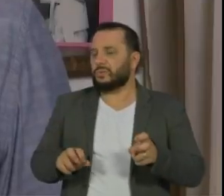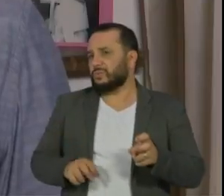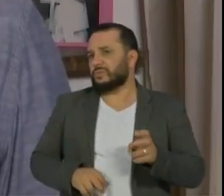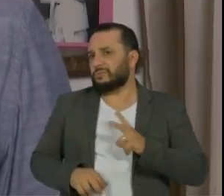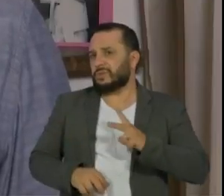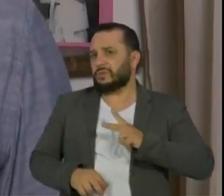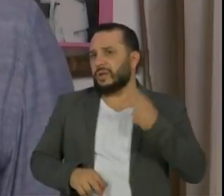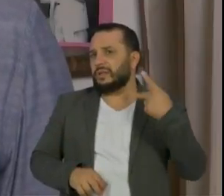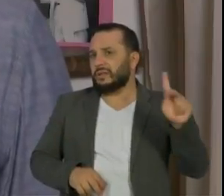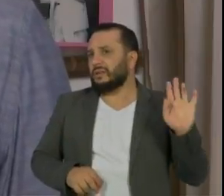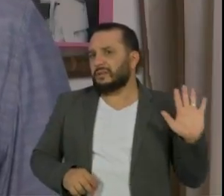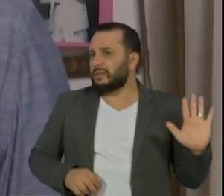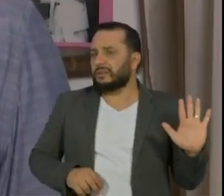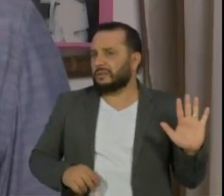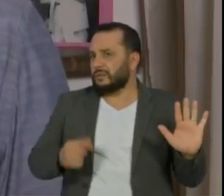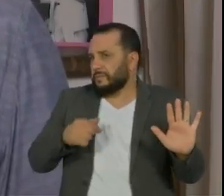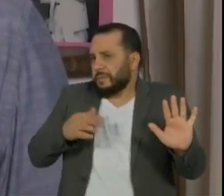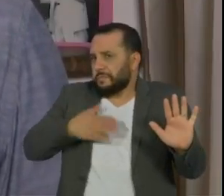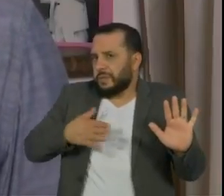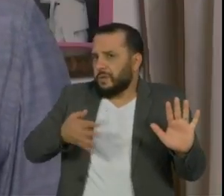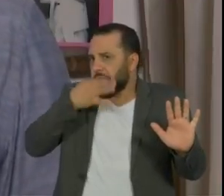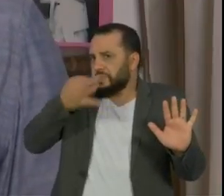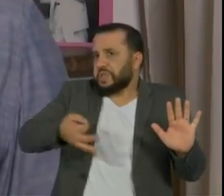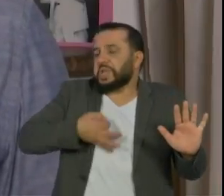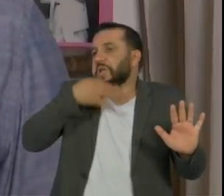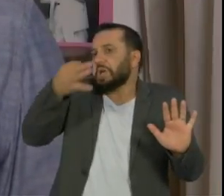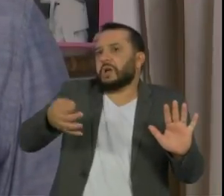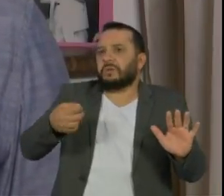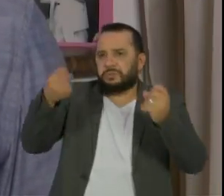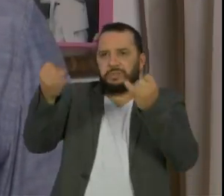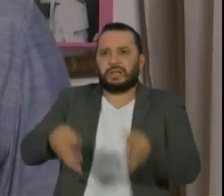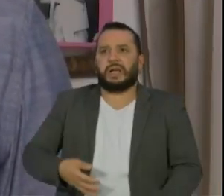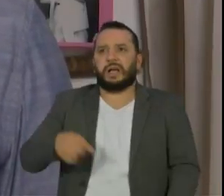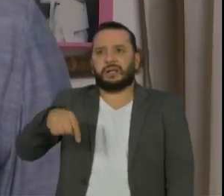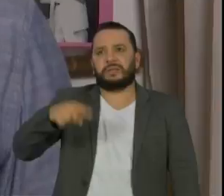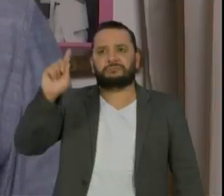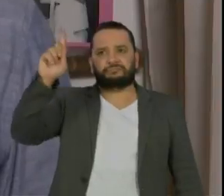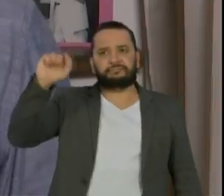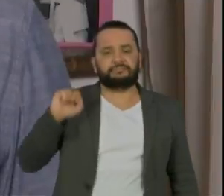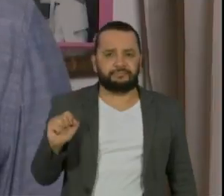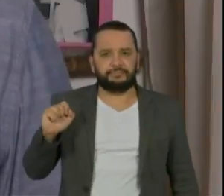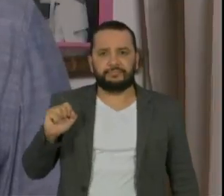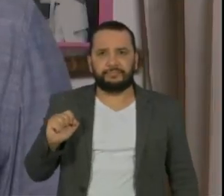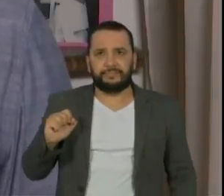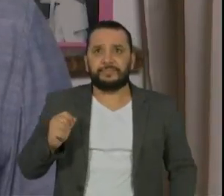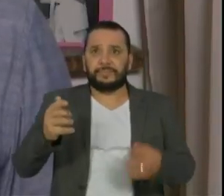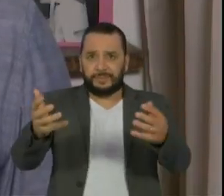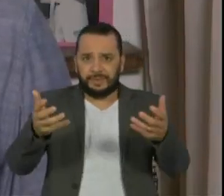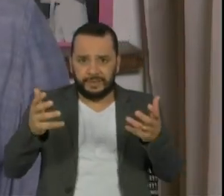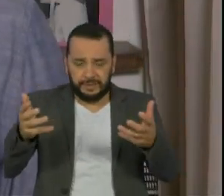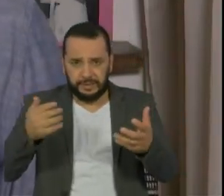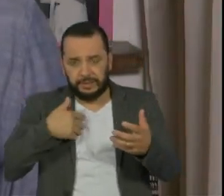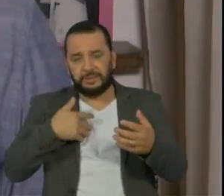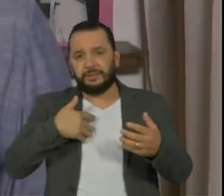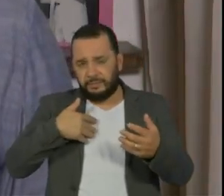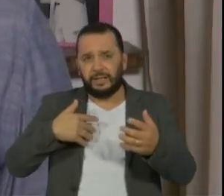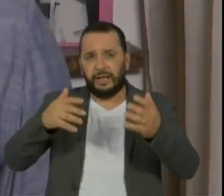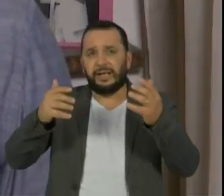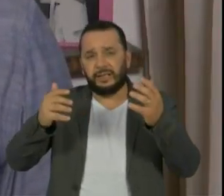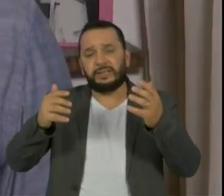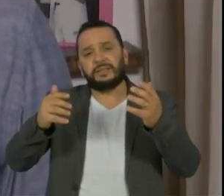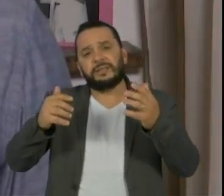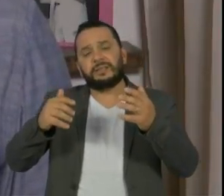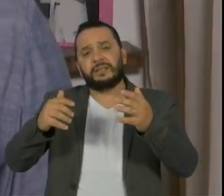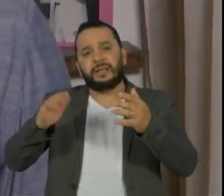de uma questão de opinião ou de ponto de vista. E eu acho que se a gente quer tratar as coisas com seriedade mesmo, essas coisas têm que